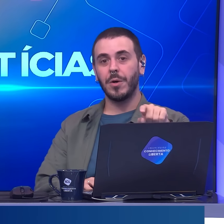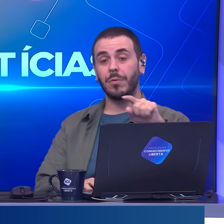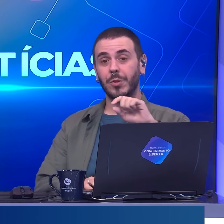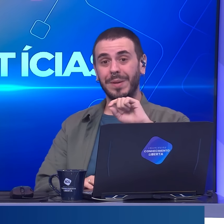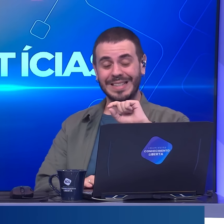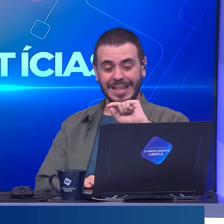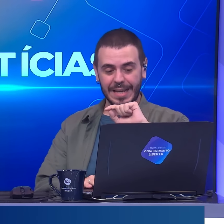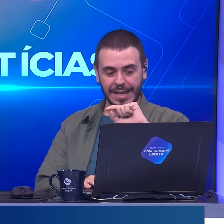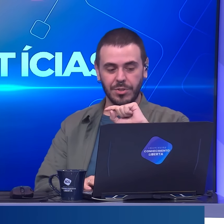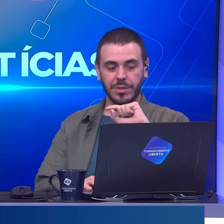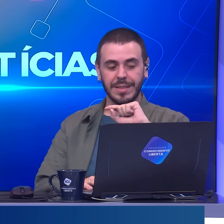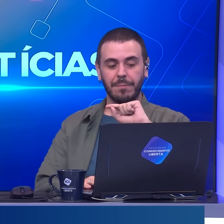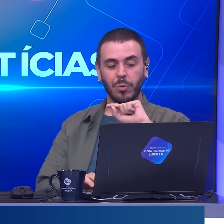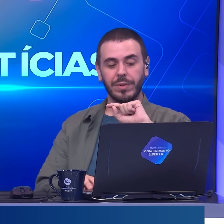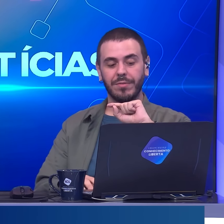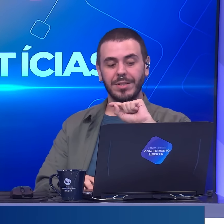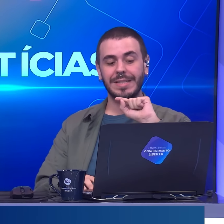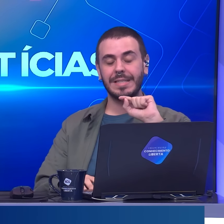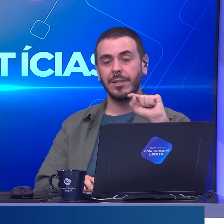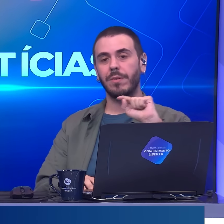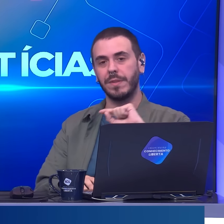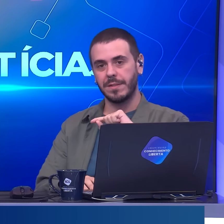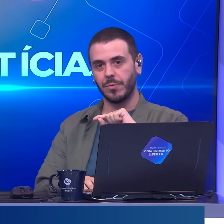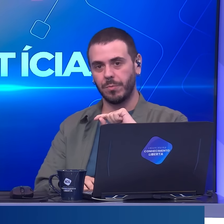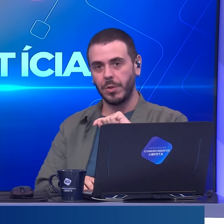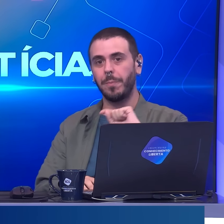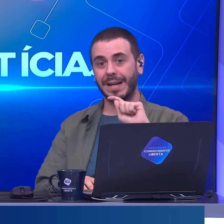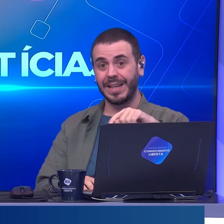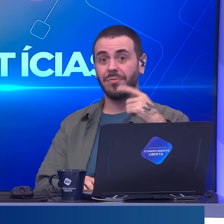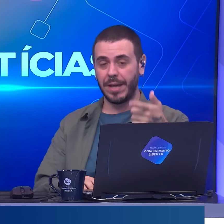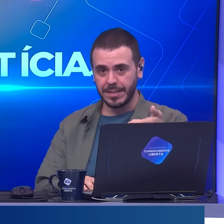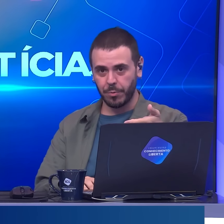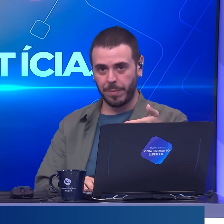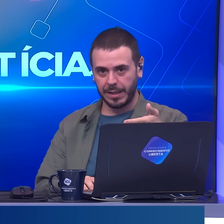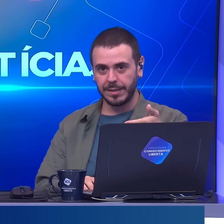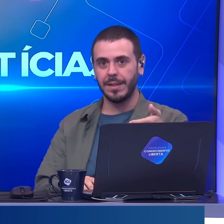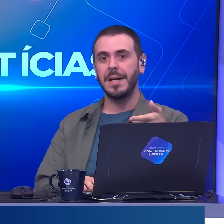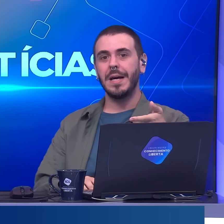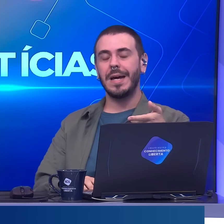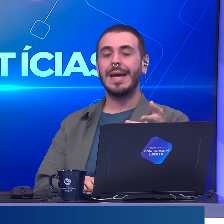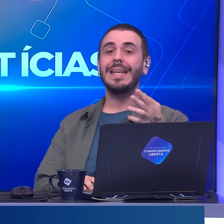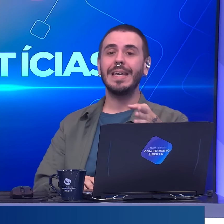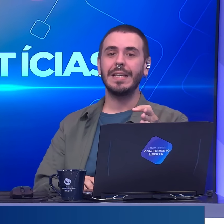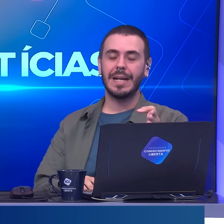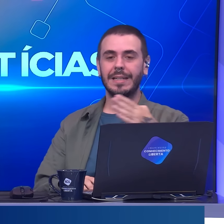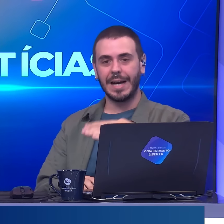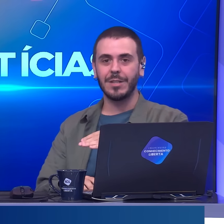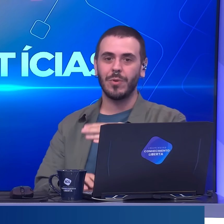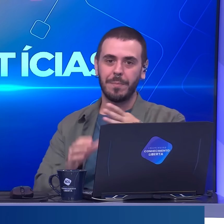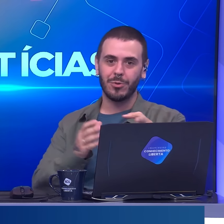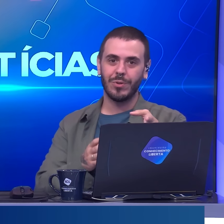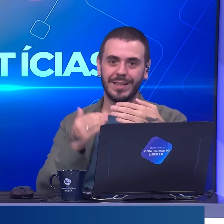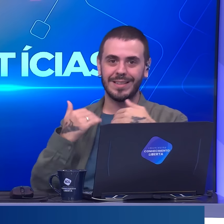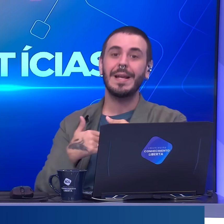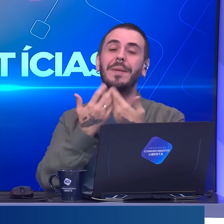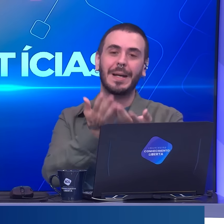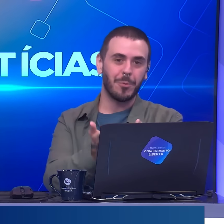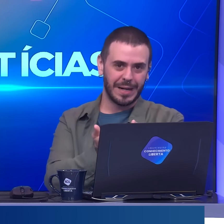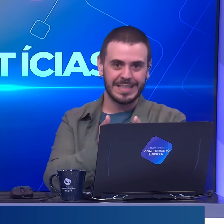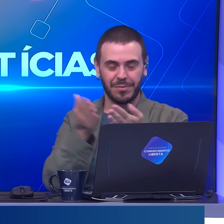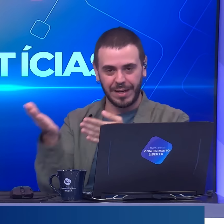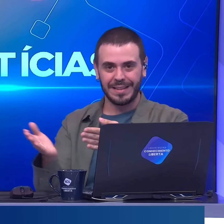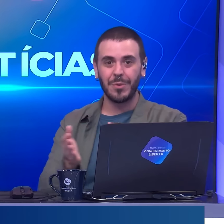eleitoral, ouvido pela CNN, disse que a multa vai de 5 a 25 mil para quem fez a propaganda, e caso a pessoa que